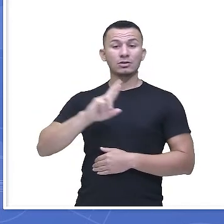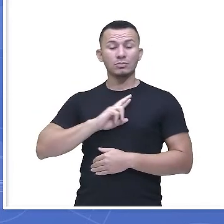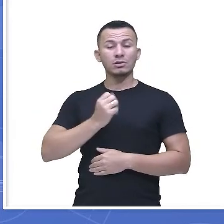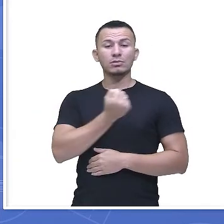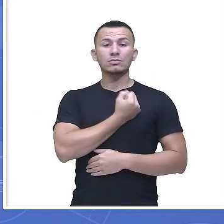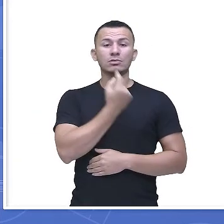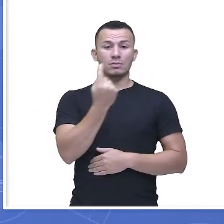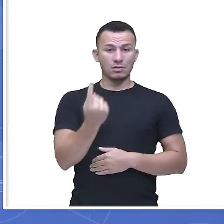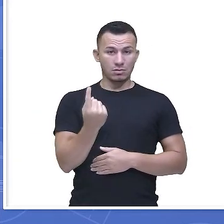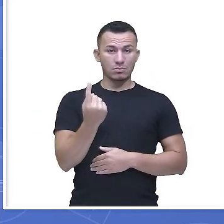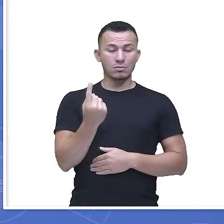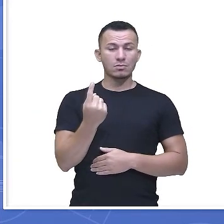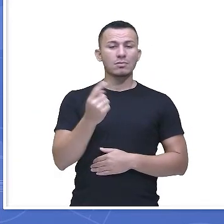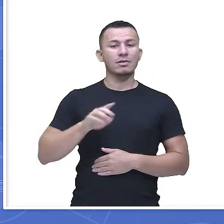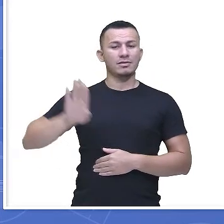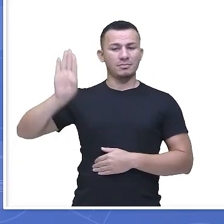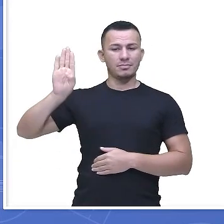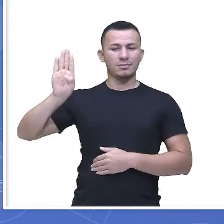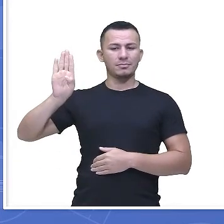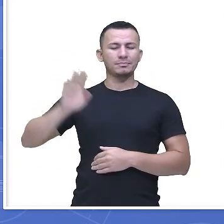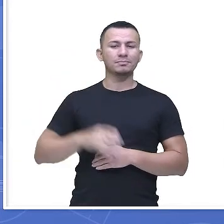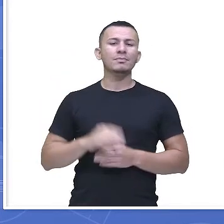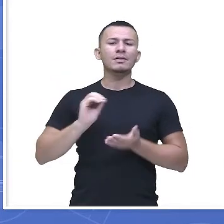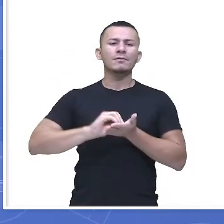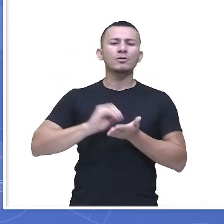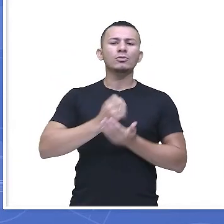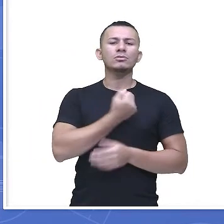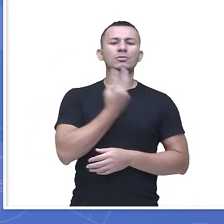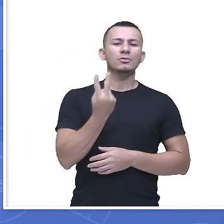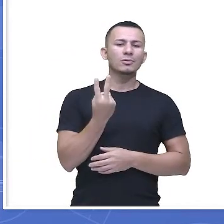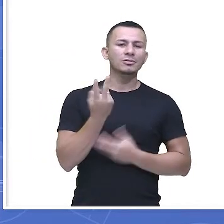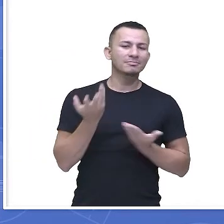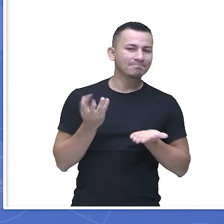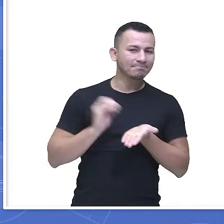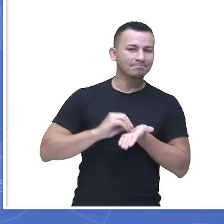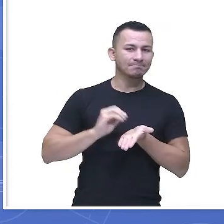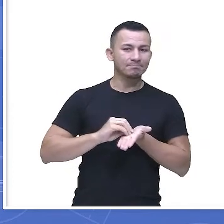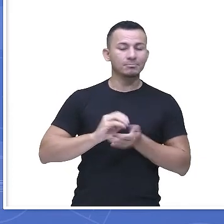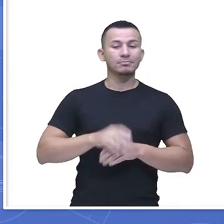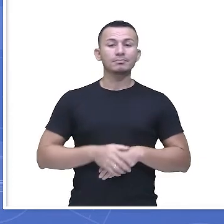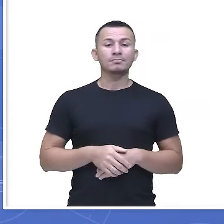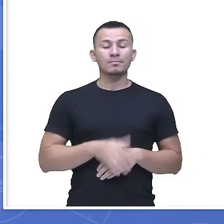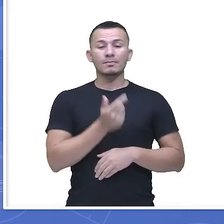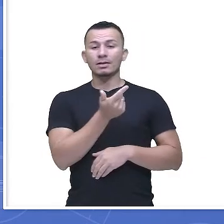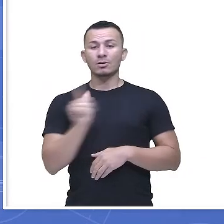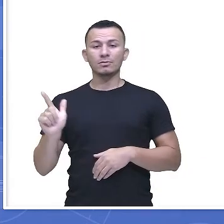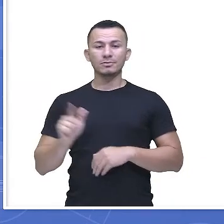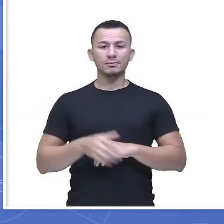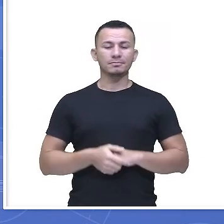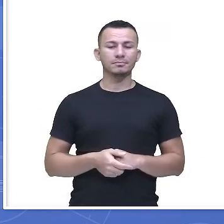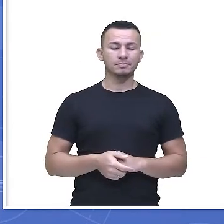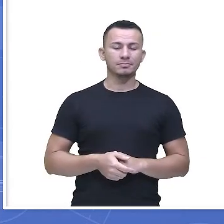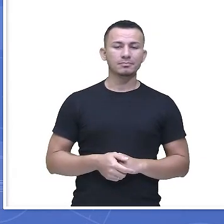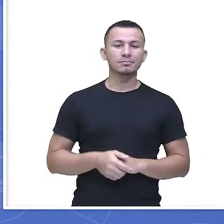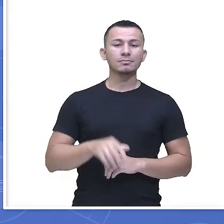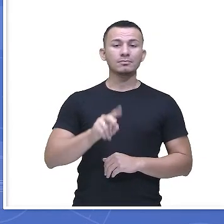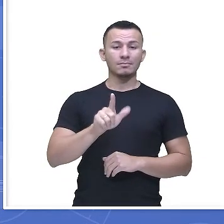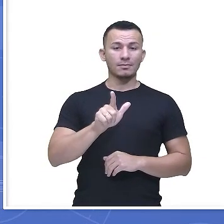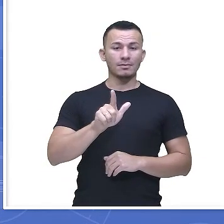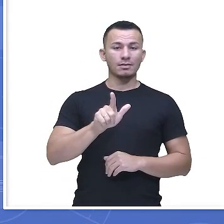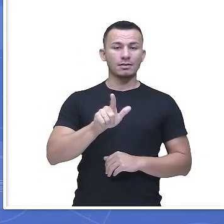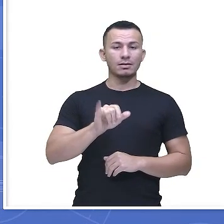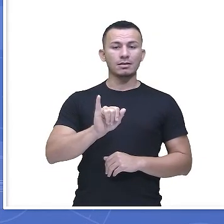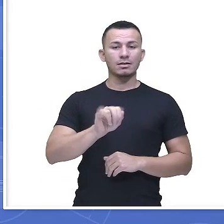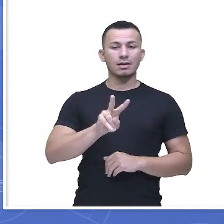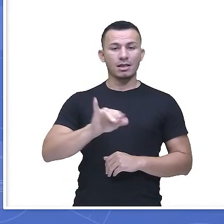1, letra B. Faltou a resposta da questão 2, hein, Maria Helena? Vamos para a próxima questão. A Lívia Oliveira,